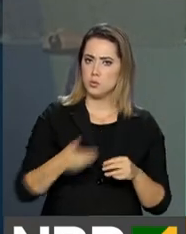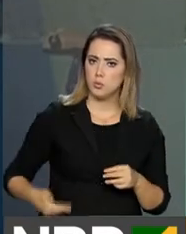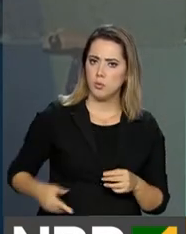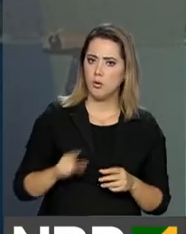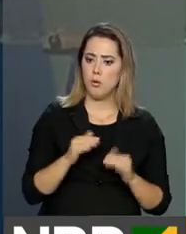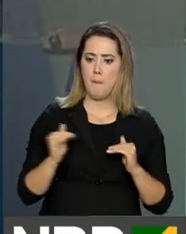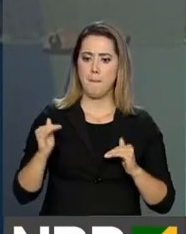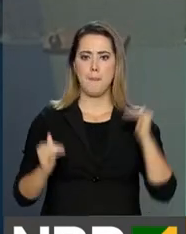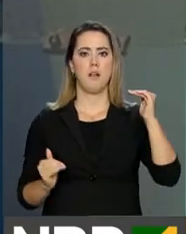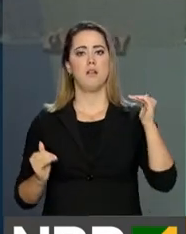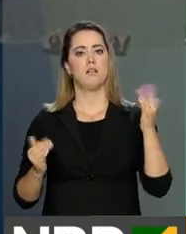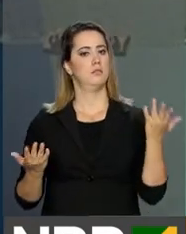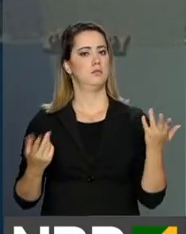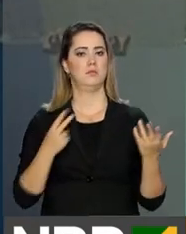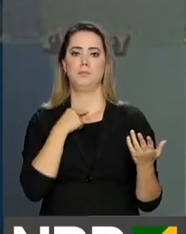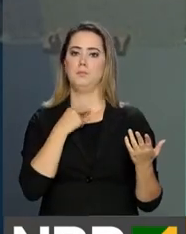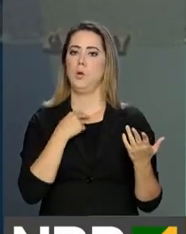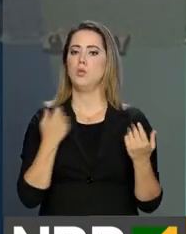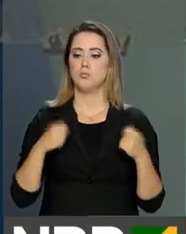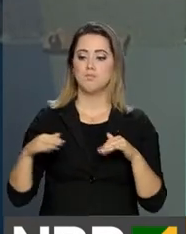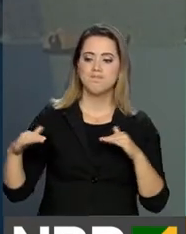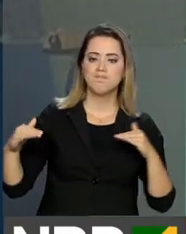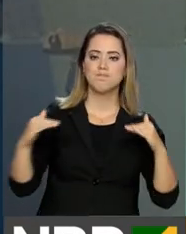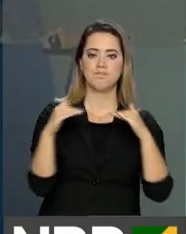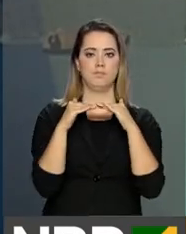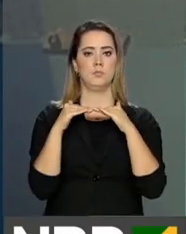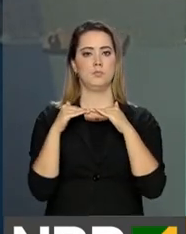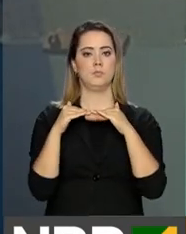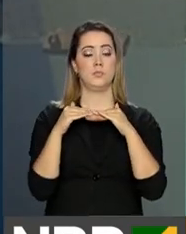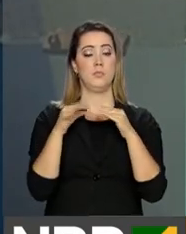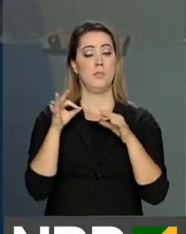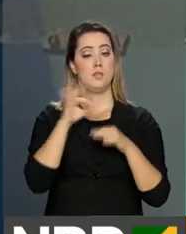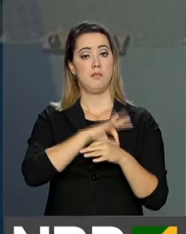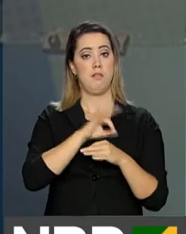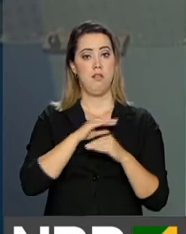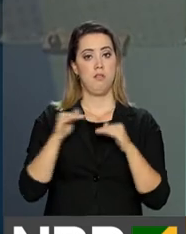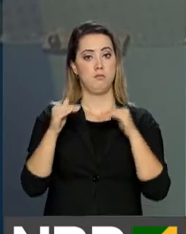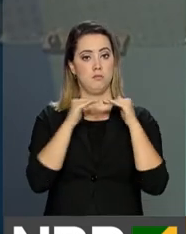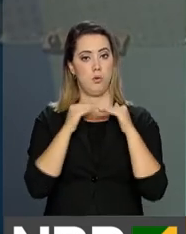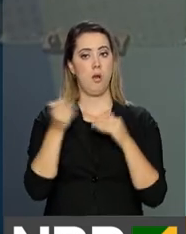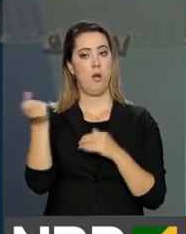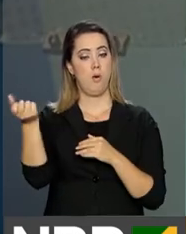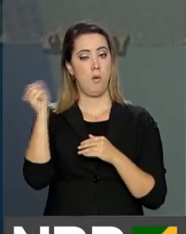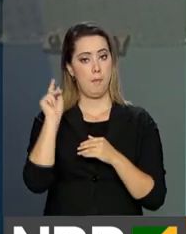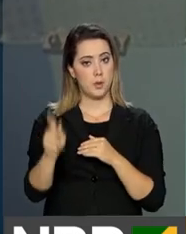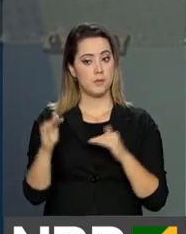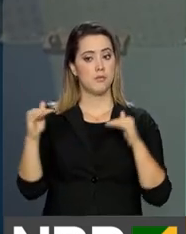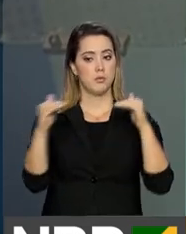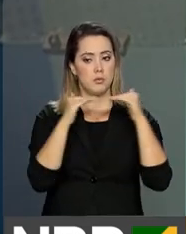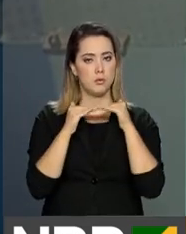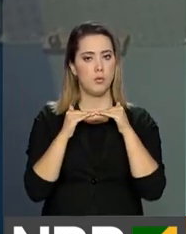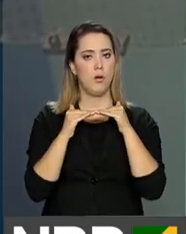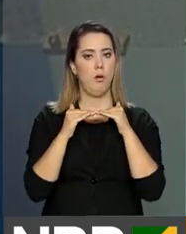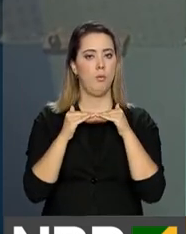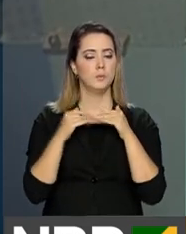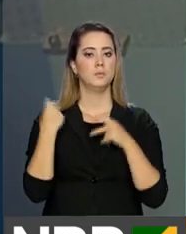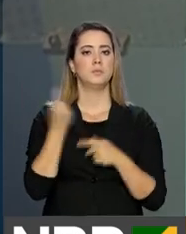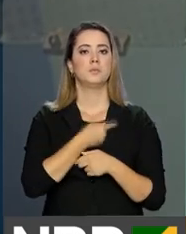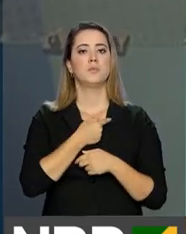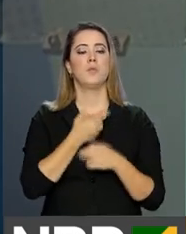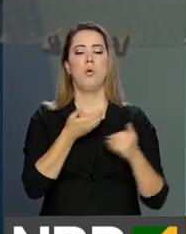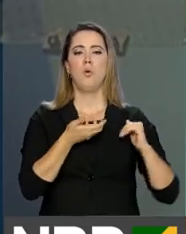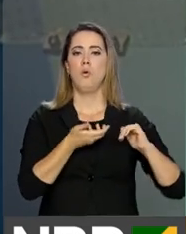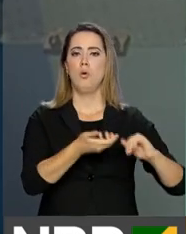não pode haver essa espécie de diferenciação. Então, nós temos que trabalhar para isso. E o Congresso está entusiasmado com isso, o Congresso vai